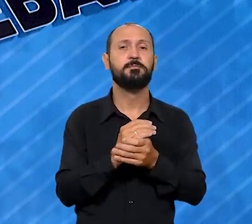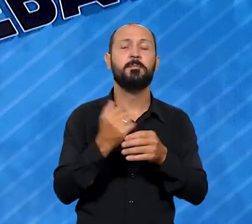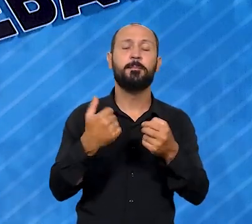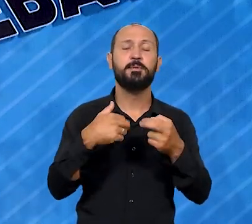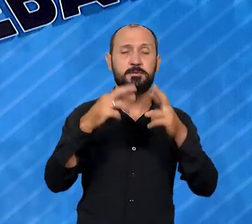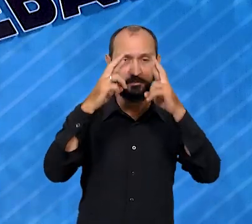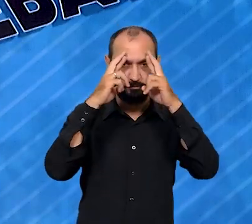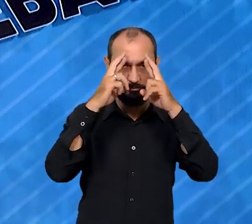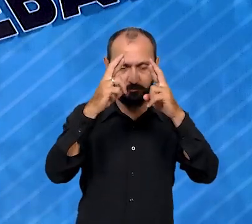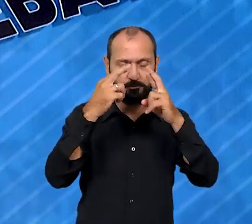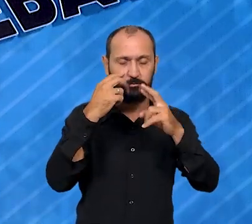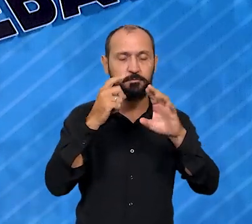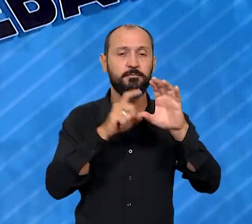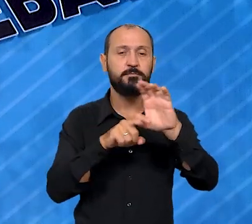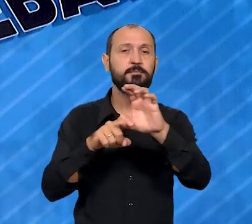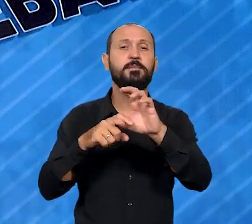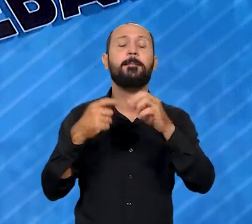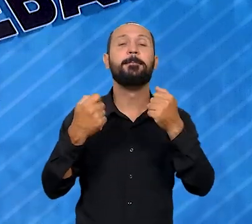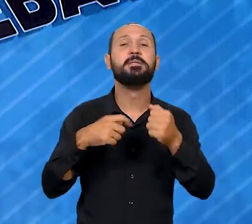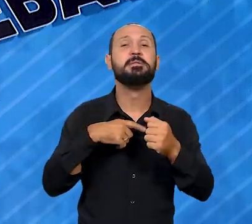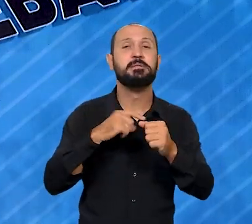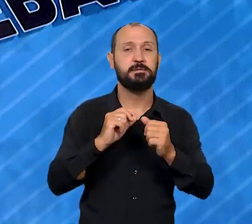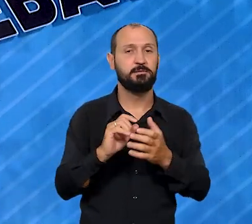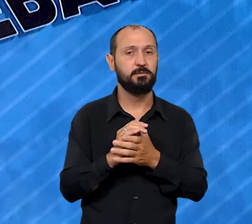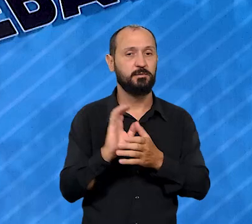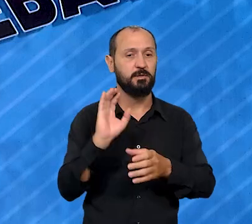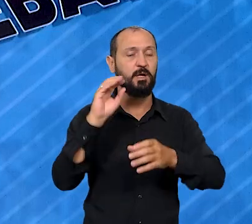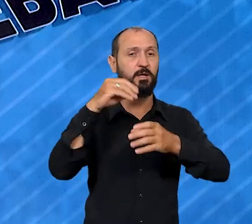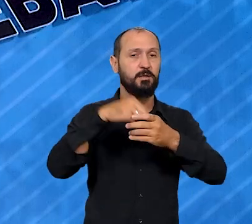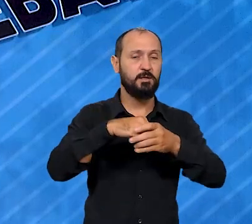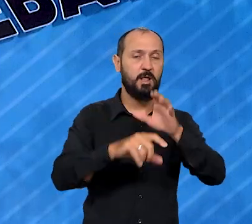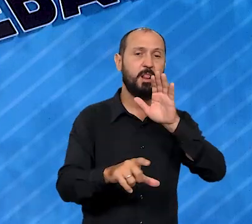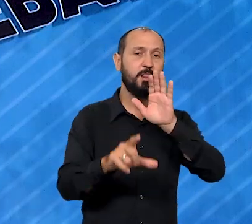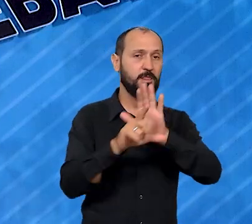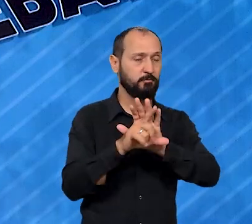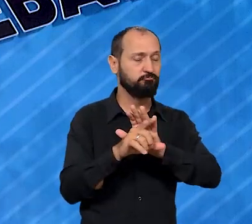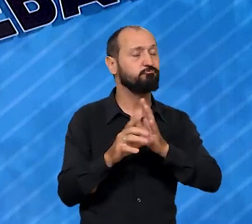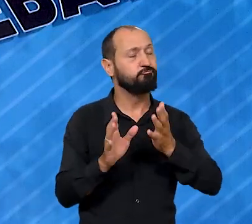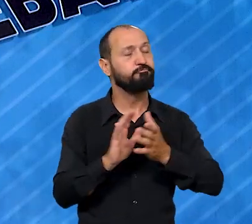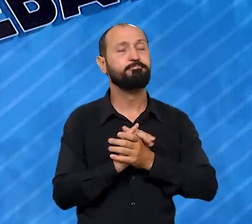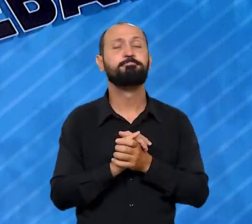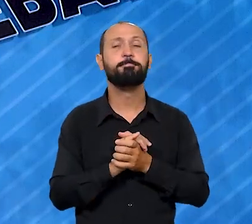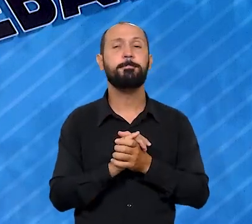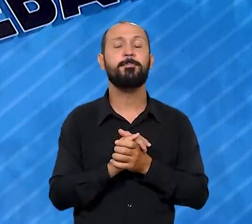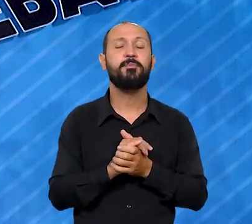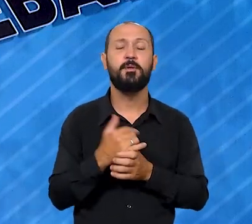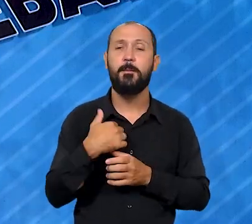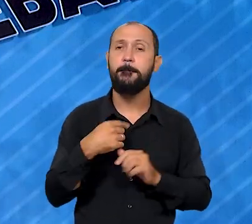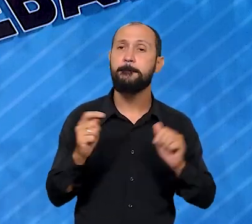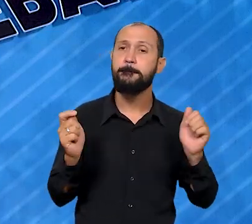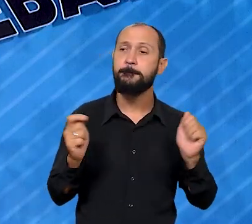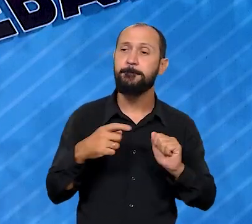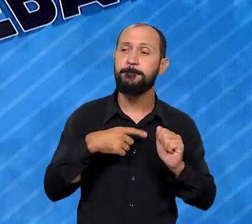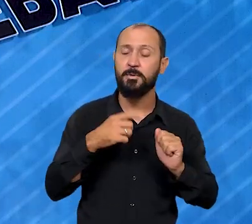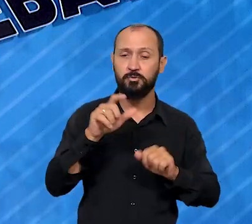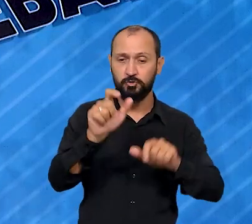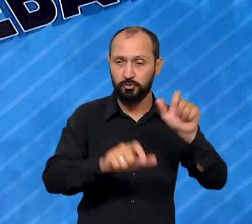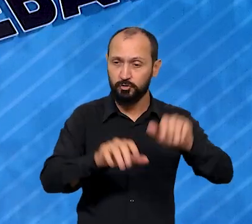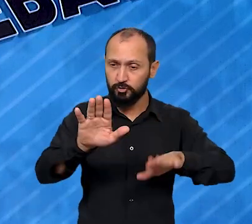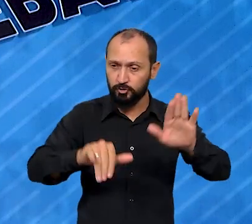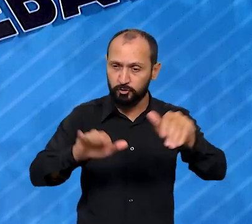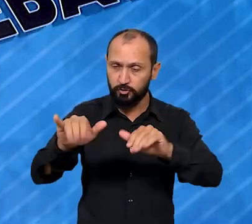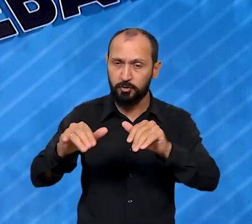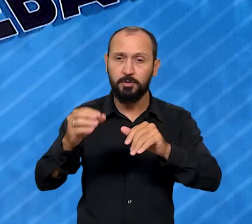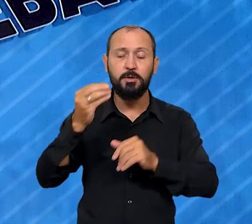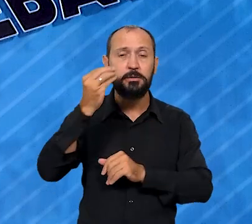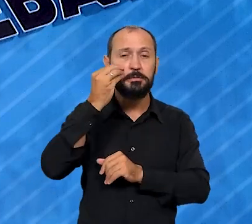eles devem respeitar o que está falando o Código de Defesa do Consumidor, eles devem respeitar o que está falando a Lei do Superendividamento. Então eu posso buscar